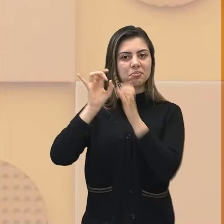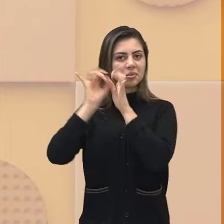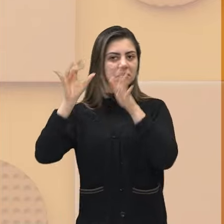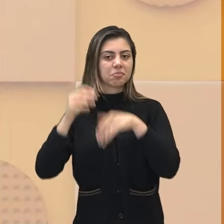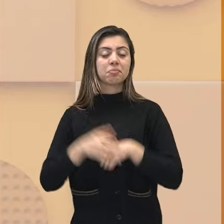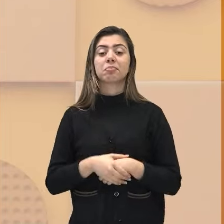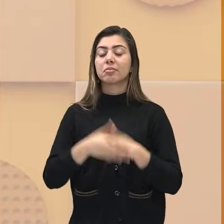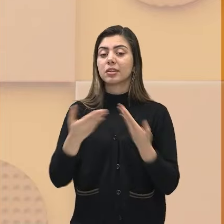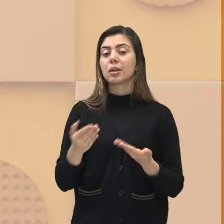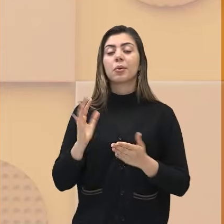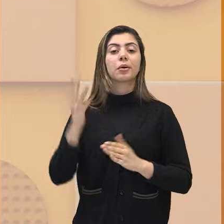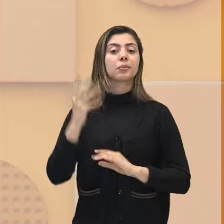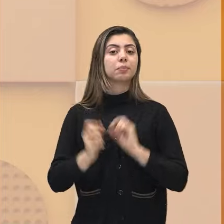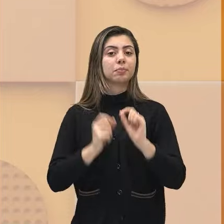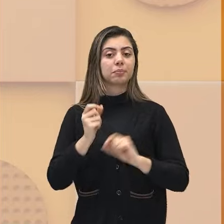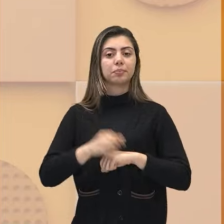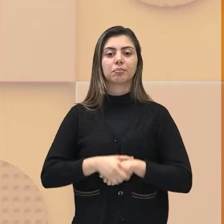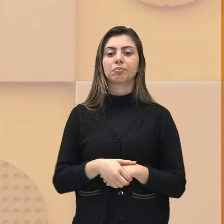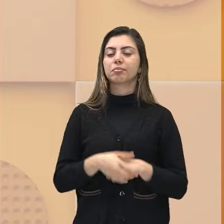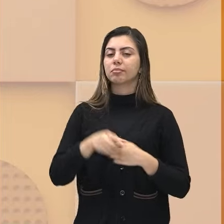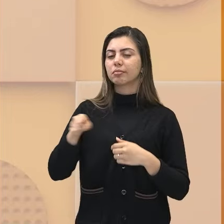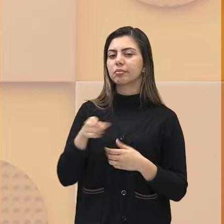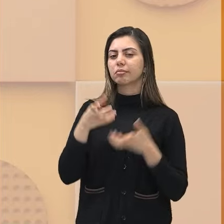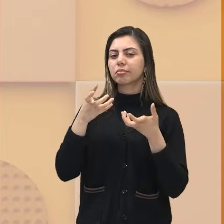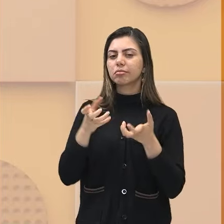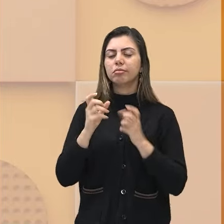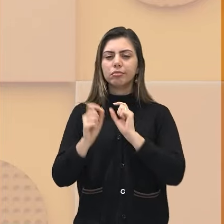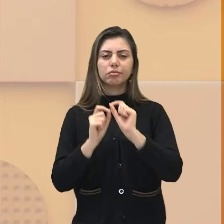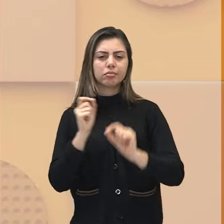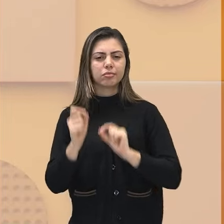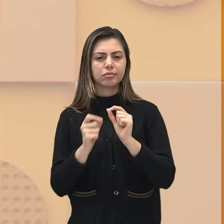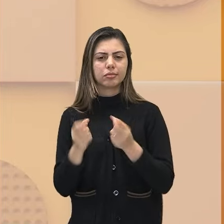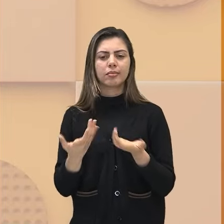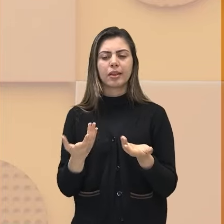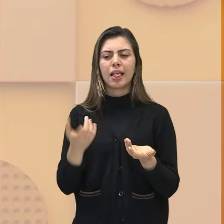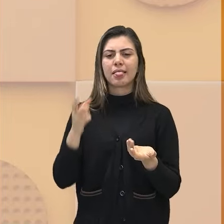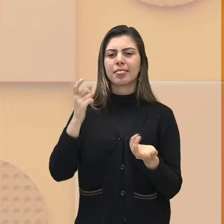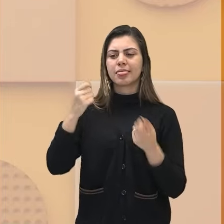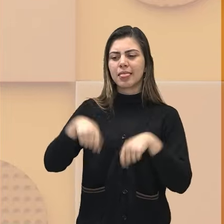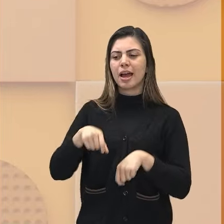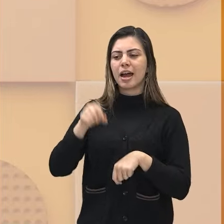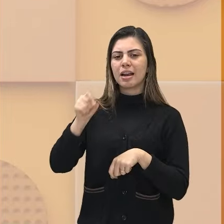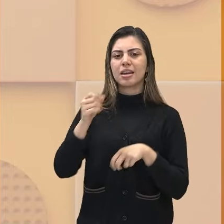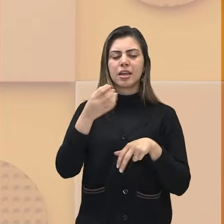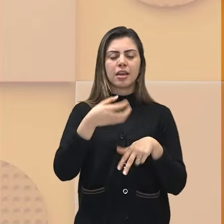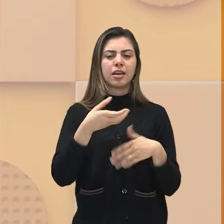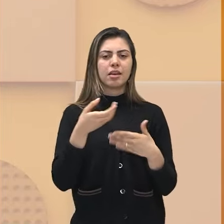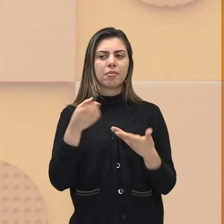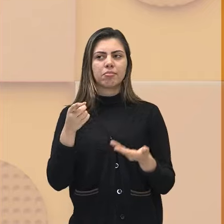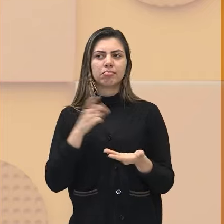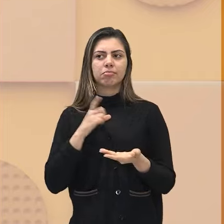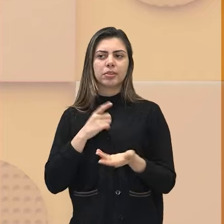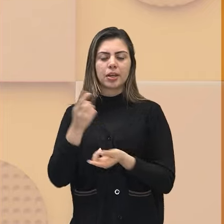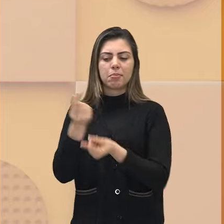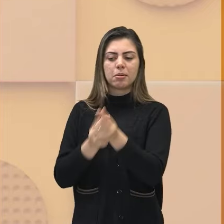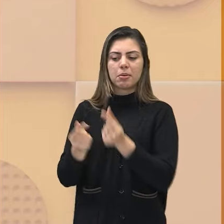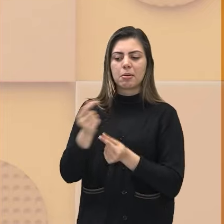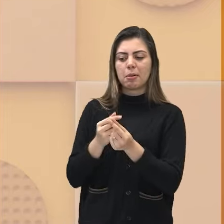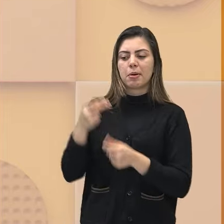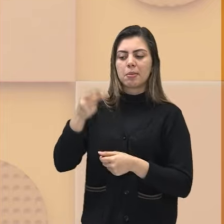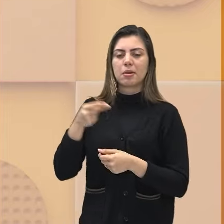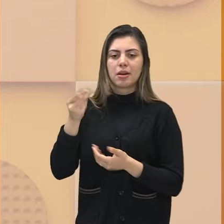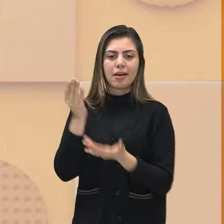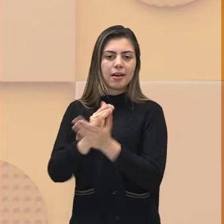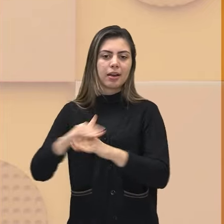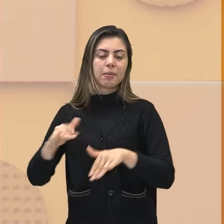nesse momento aí? Então, eles estavam querendo com que houvesse essa quebra de monopólio do comércio e da política por parte do Reino